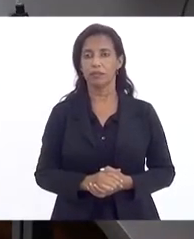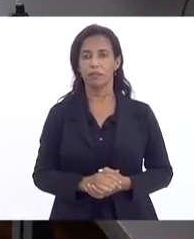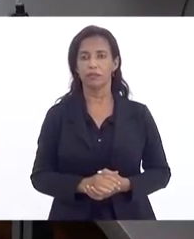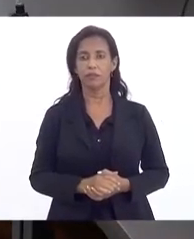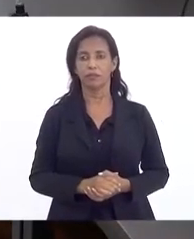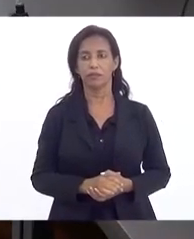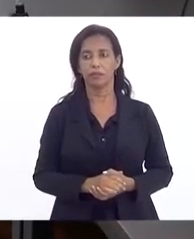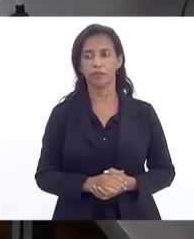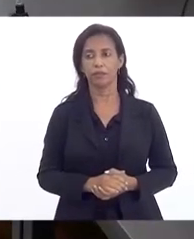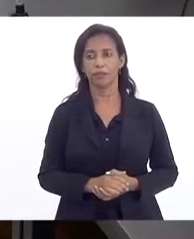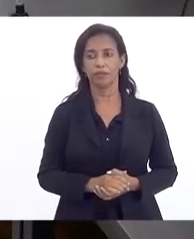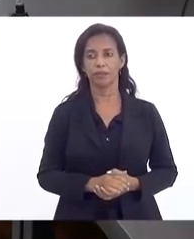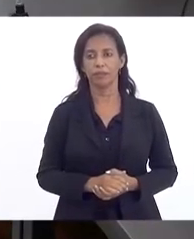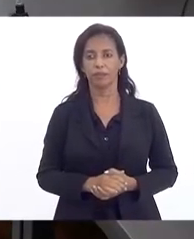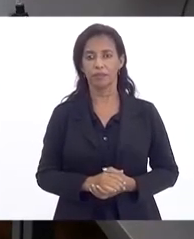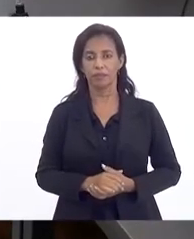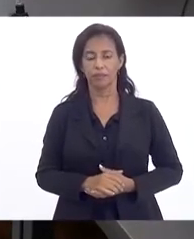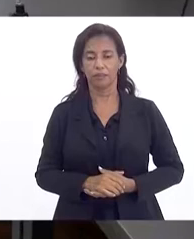Ele falou o quê?